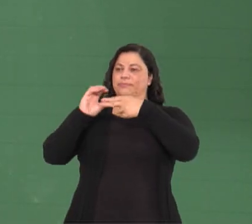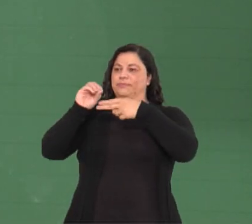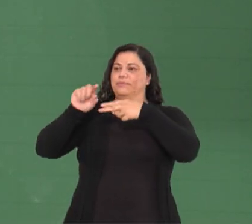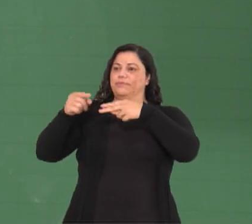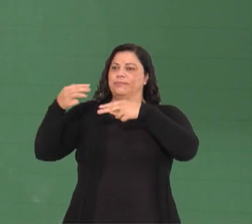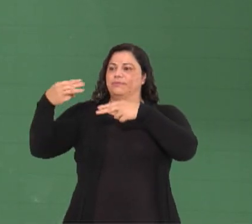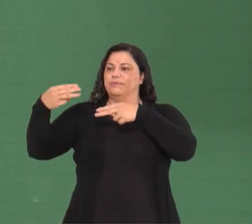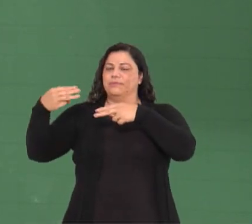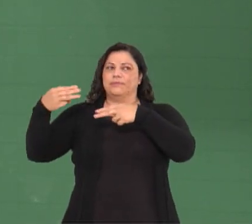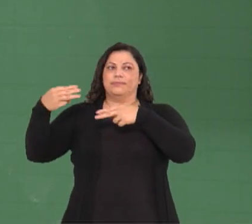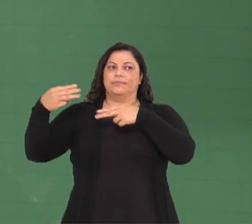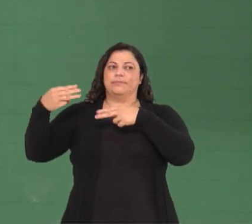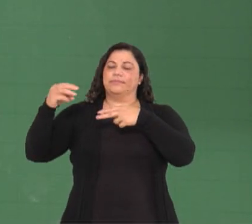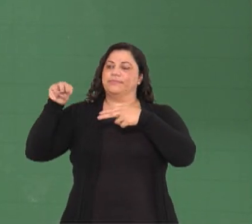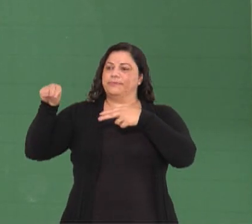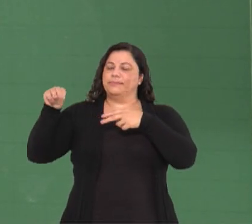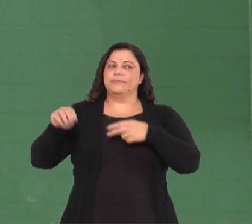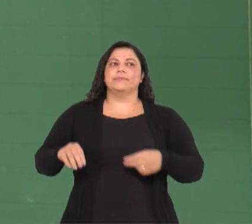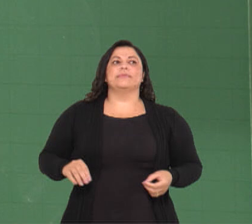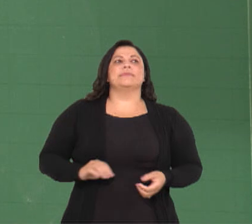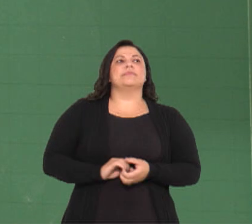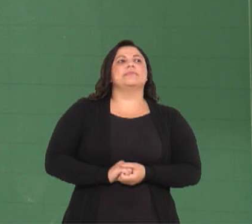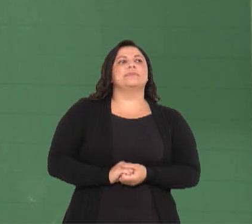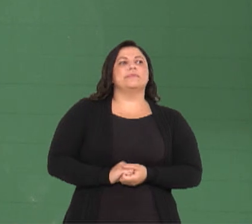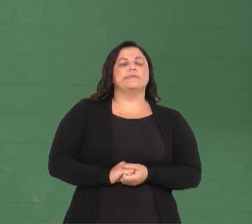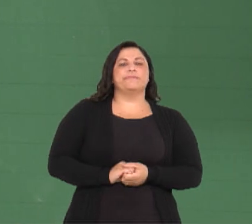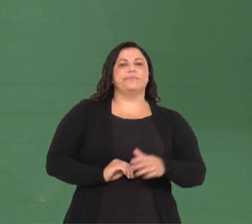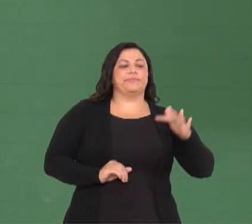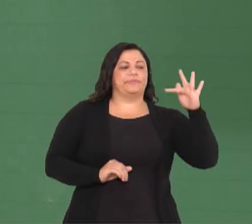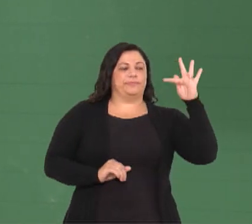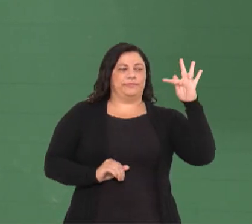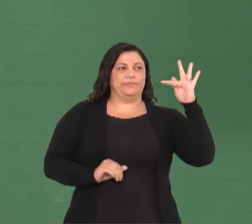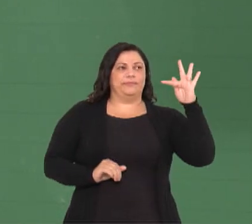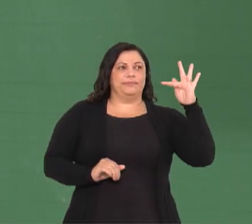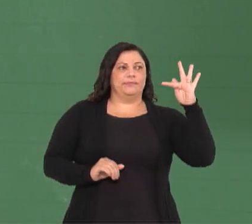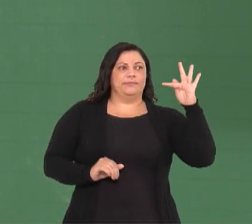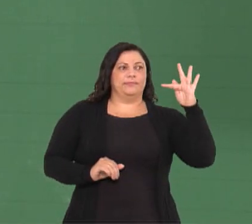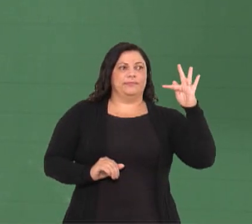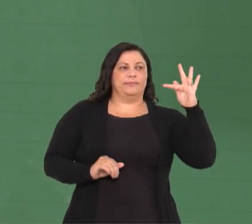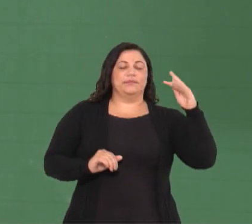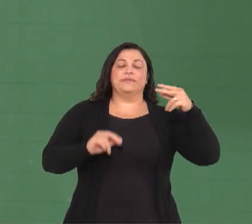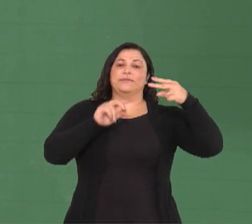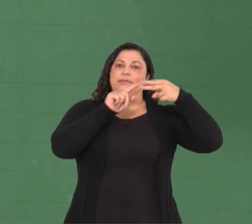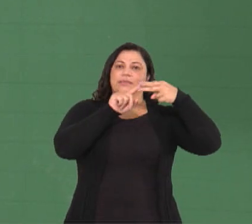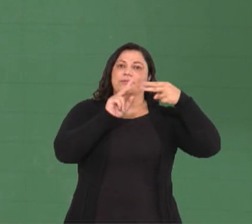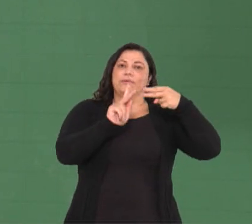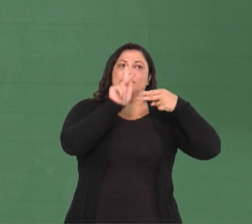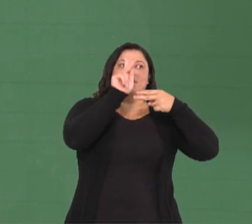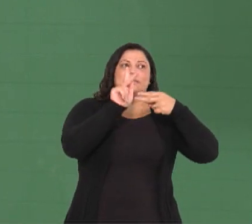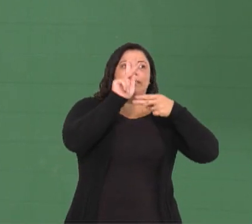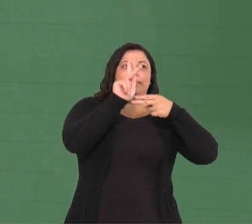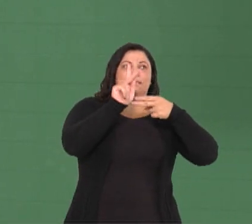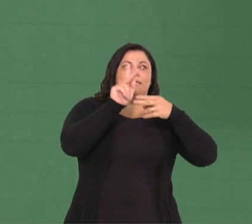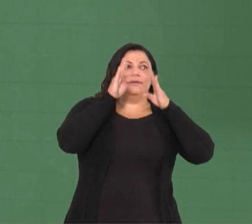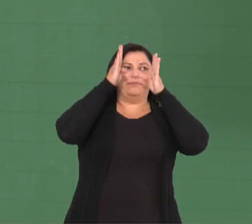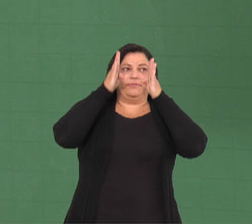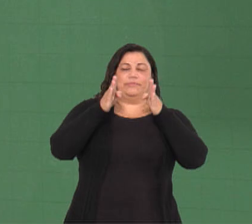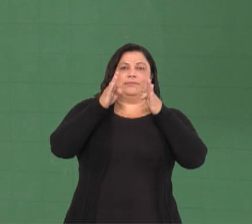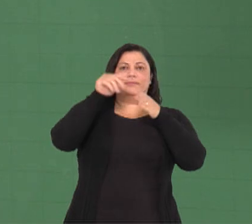utilizaremos a lei de Coulomb. Força igual constante eletrostática